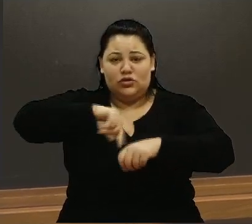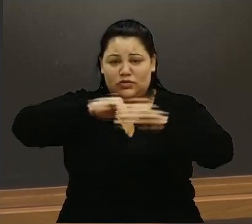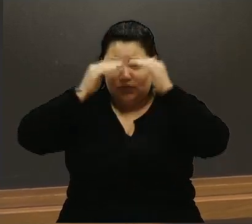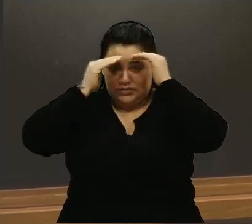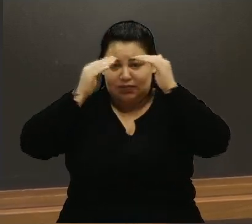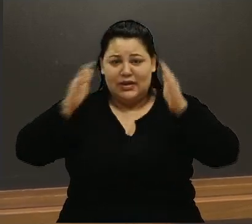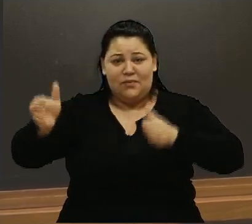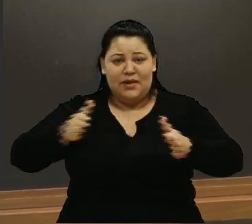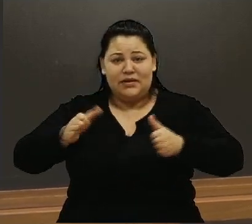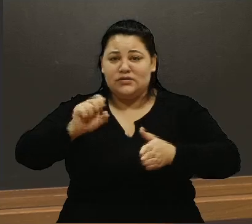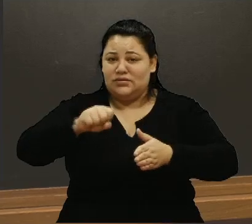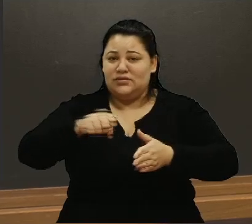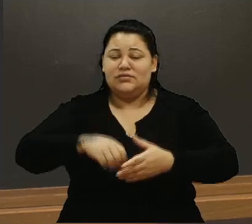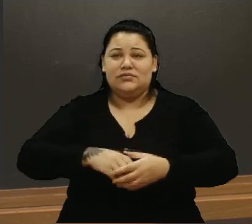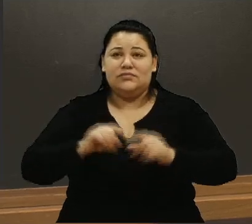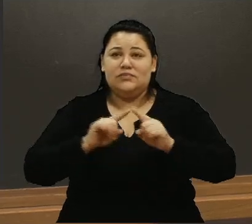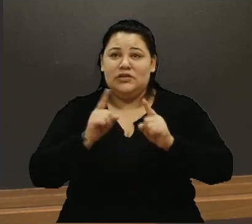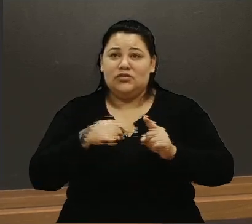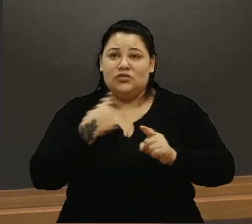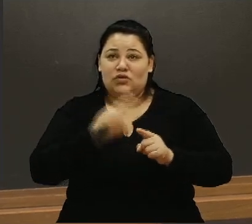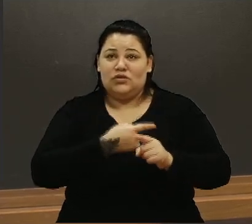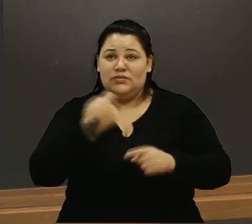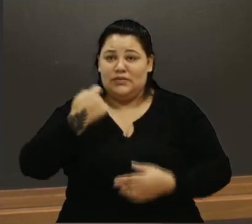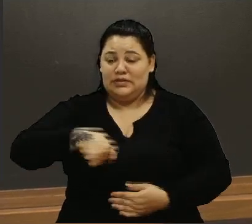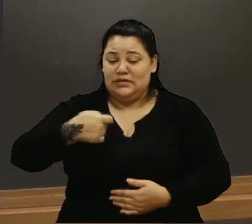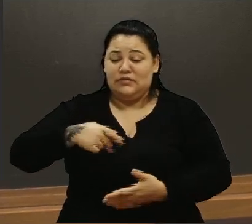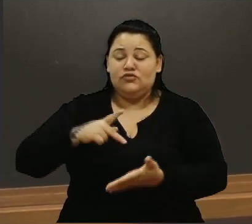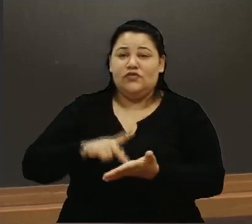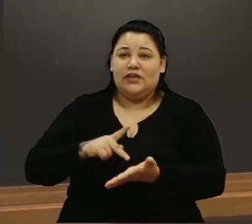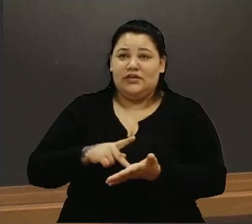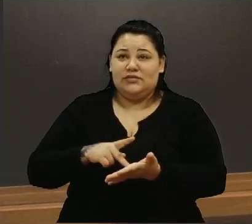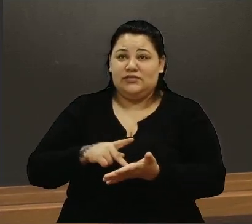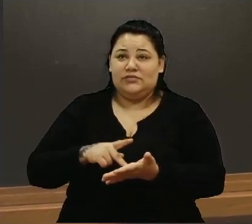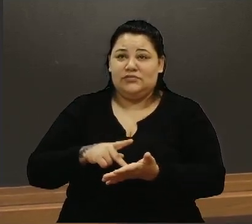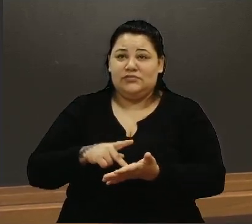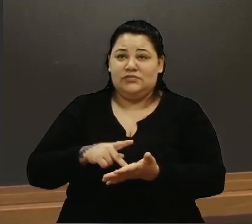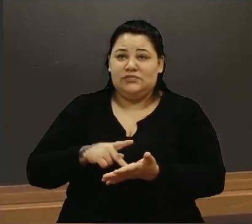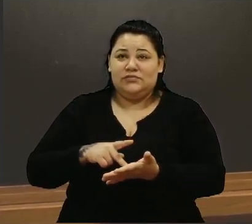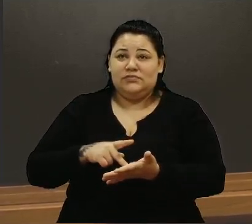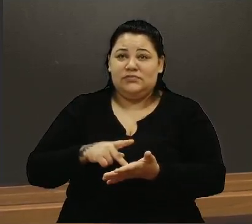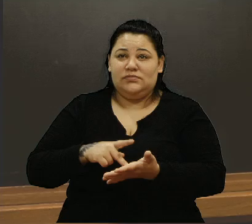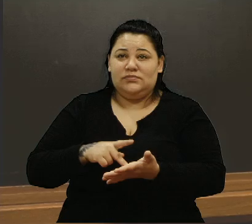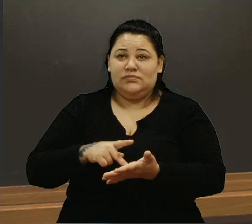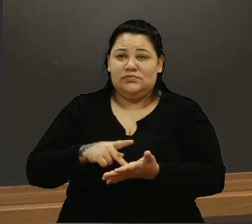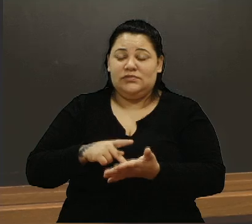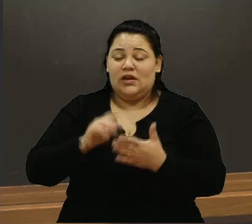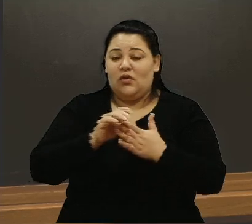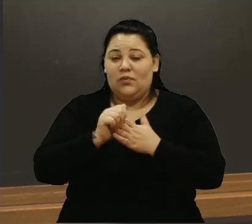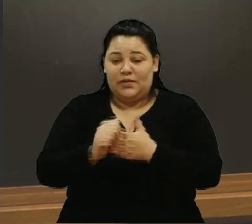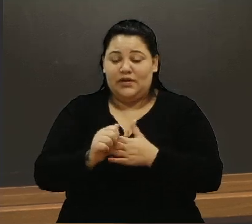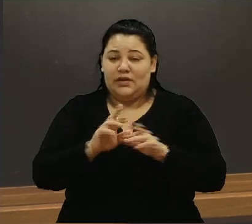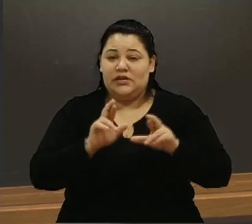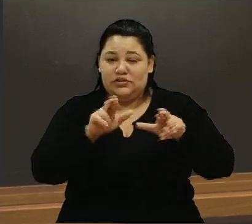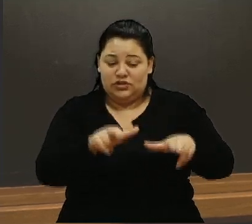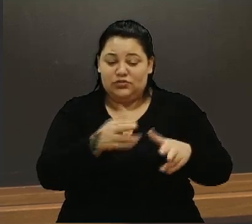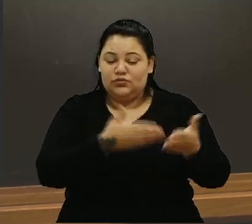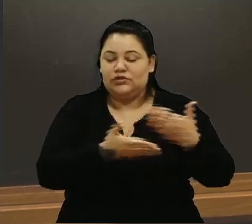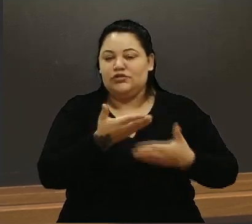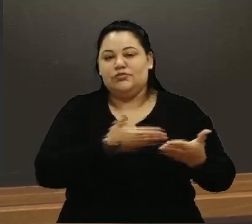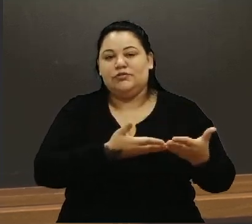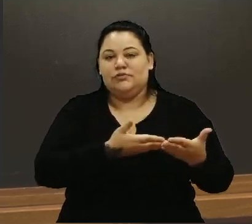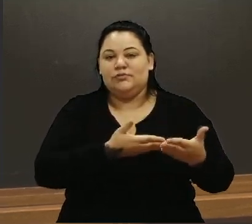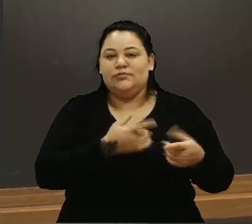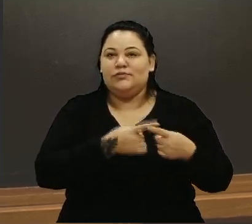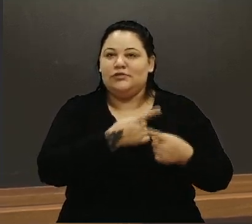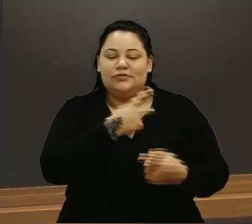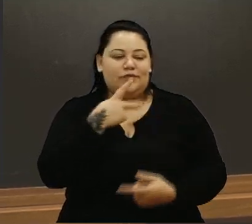Mas, mais do que isso, o que nós precisamos mesmo é que seja gestionado a questão da regionalização do atendimento, porque senão, vereador